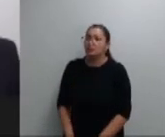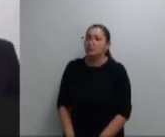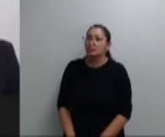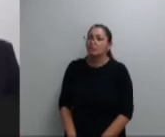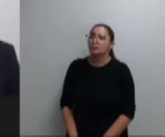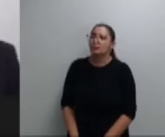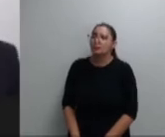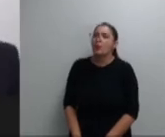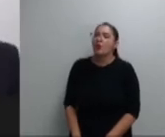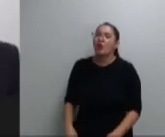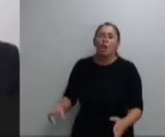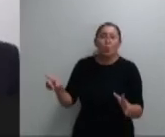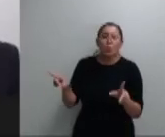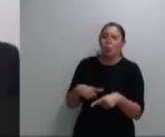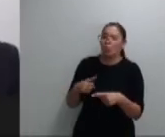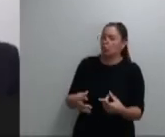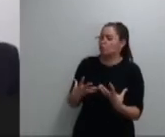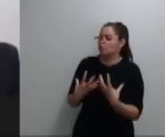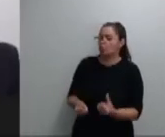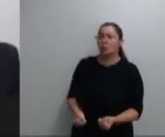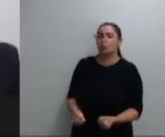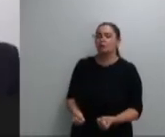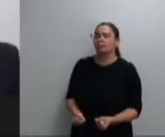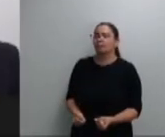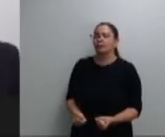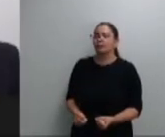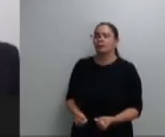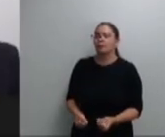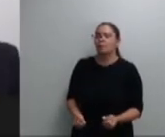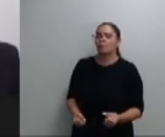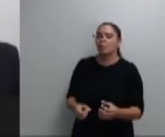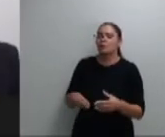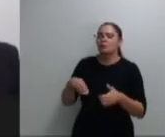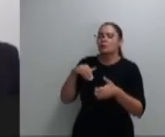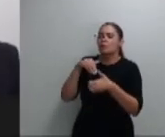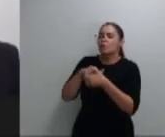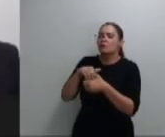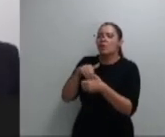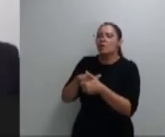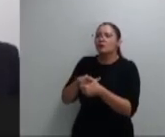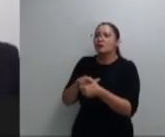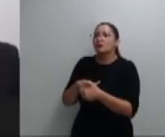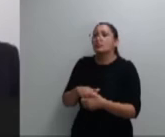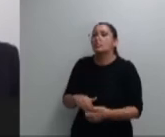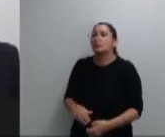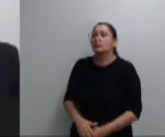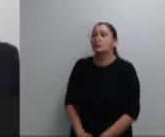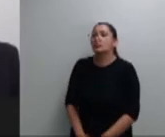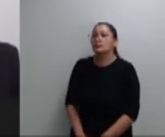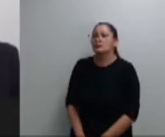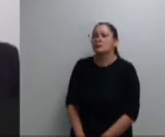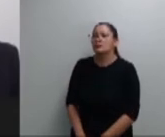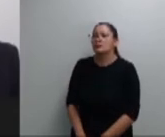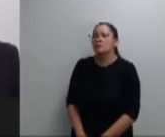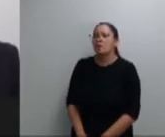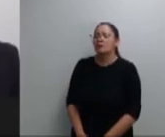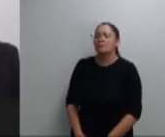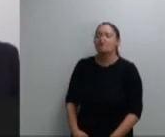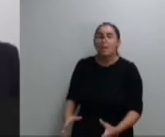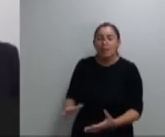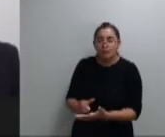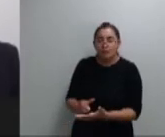rejeitou os embados de declaração nos termos do voto do relator vencido o ministro Napoleão Maia